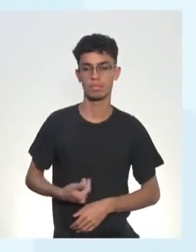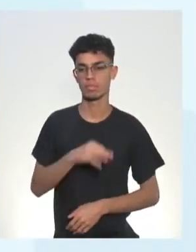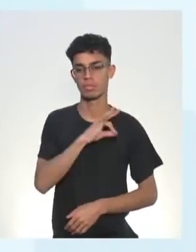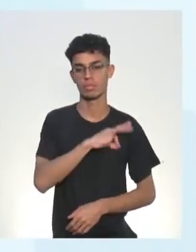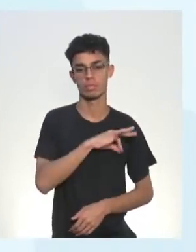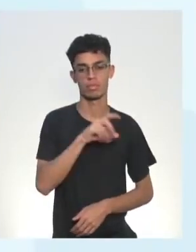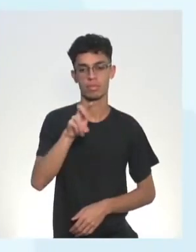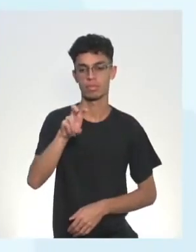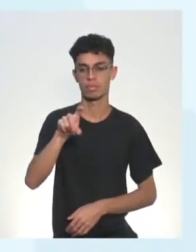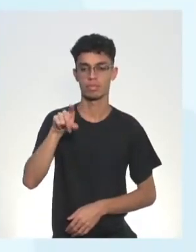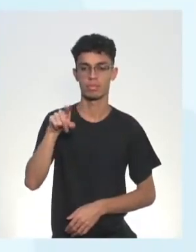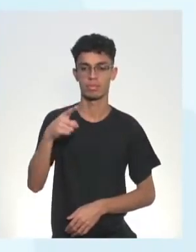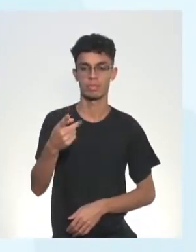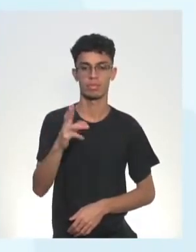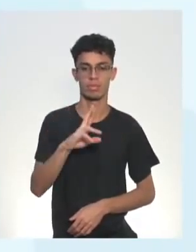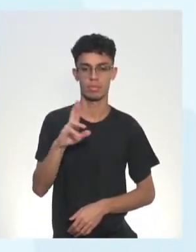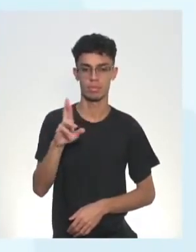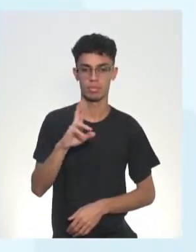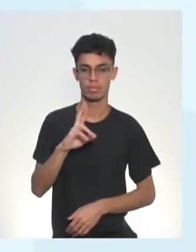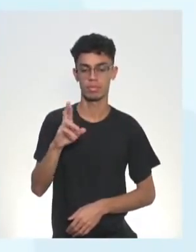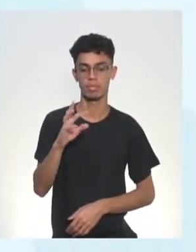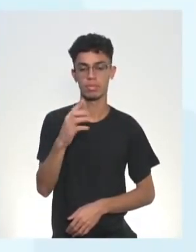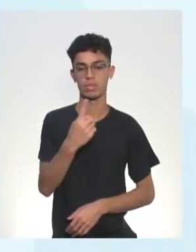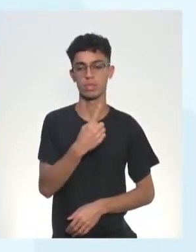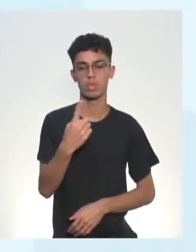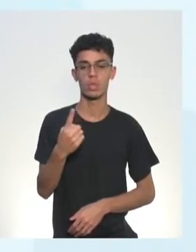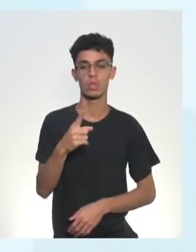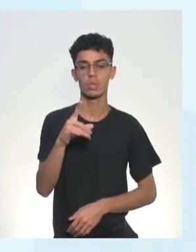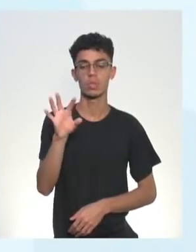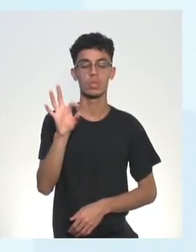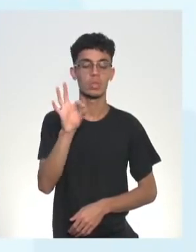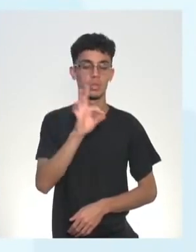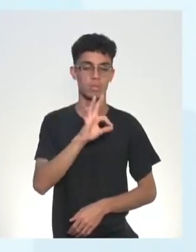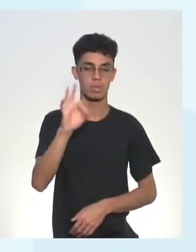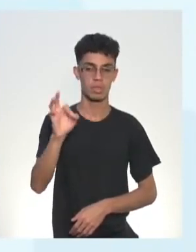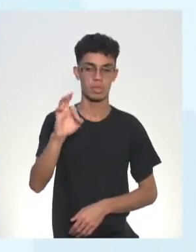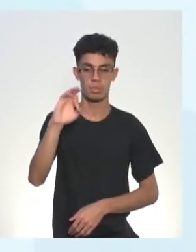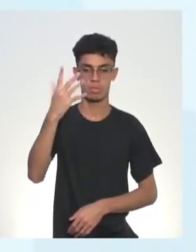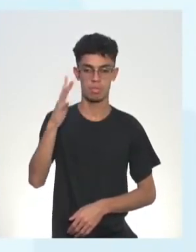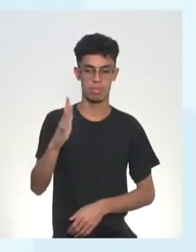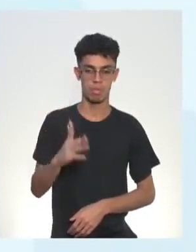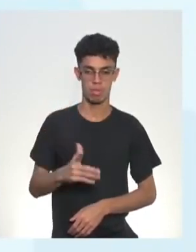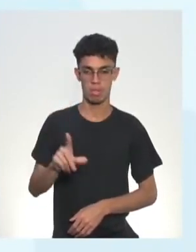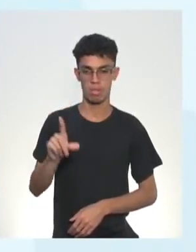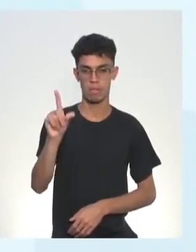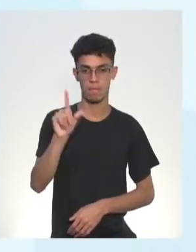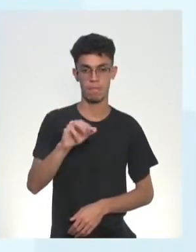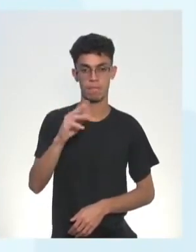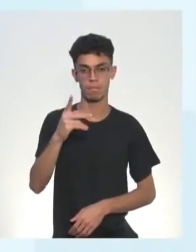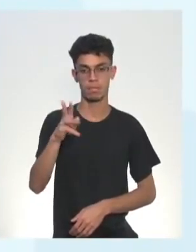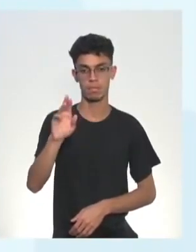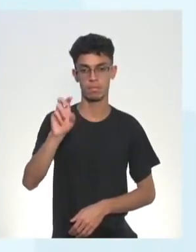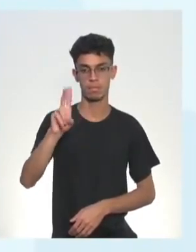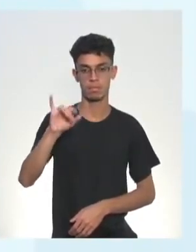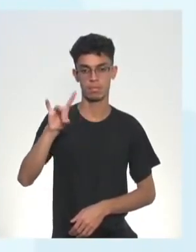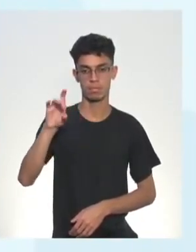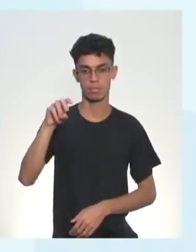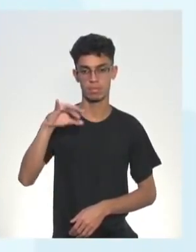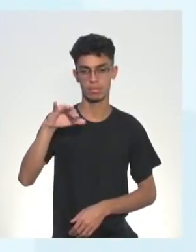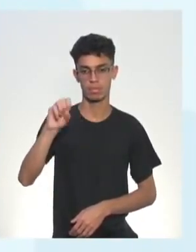recebe um salário de 5 mil reais e tem descontos de 11% de previdência social e